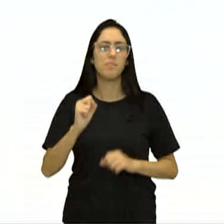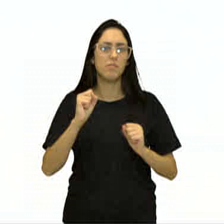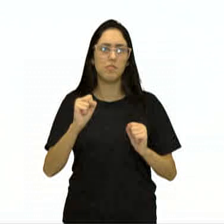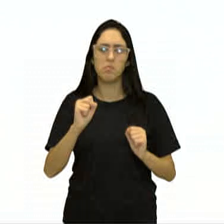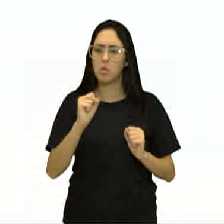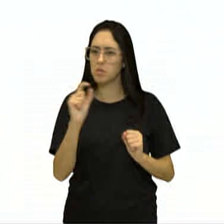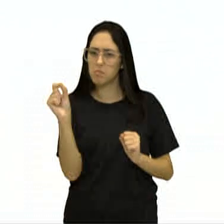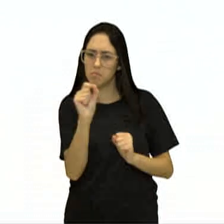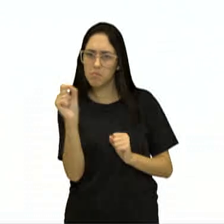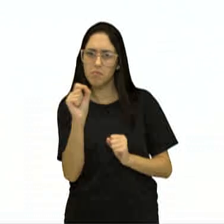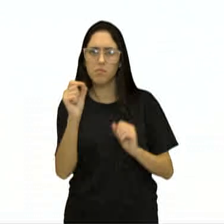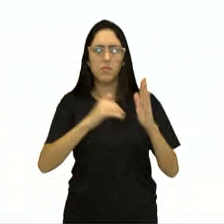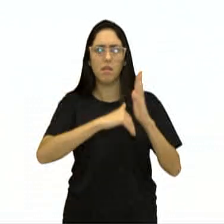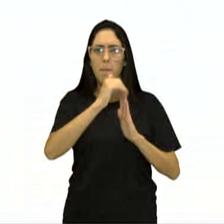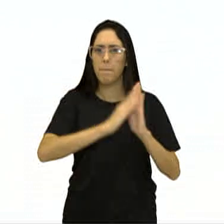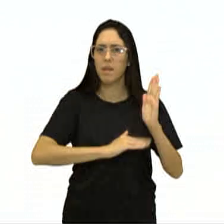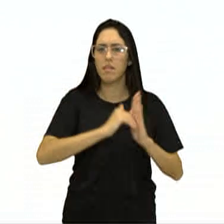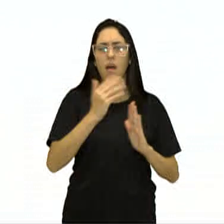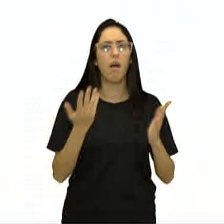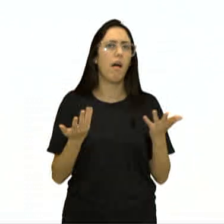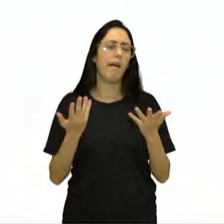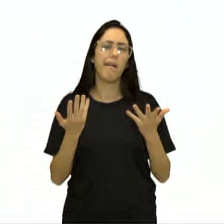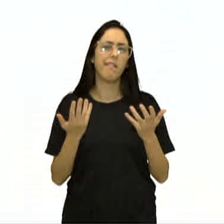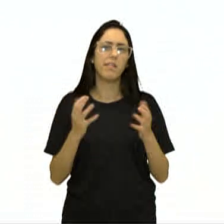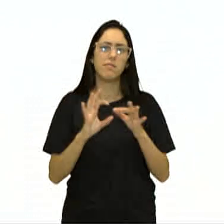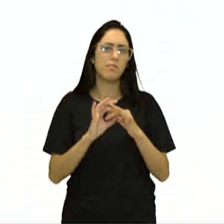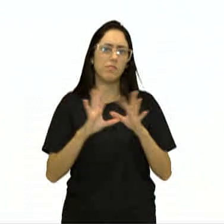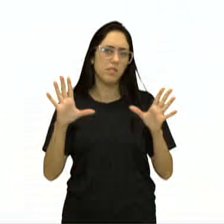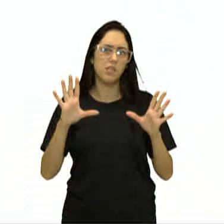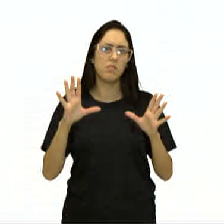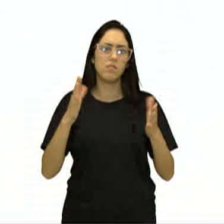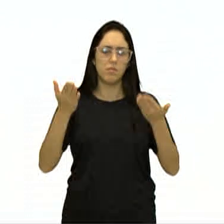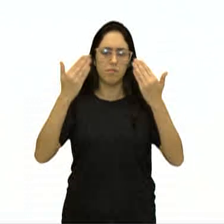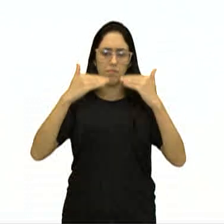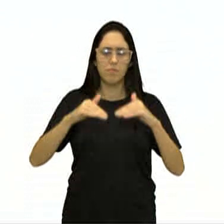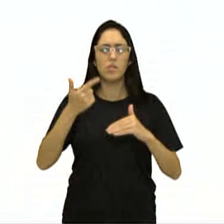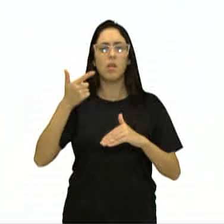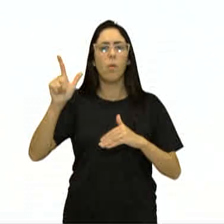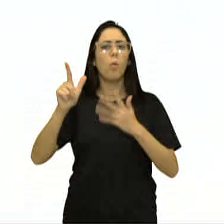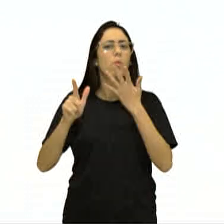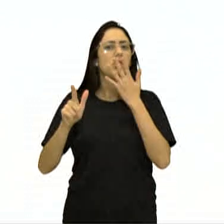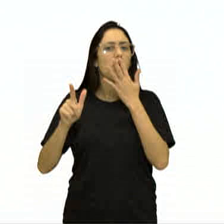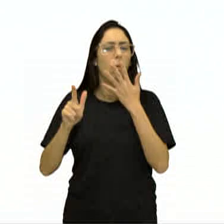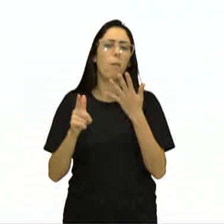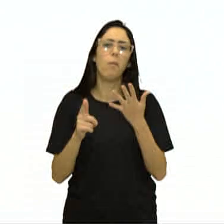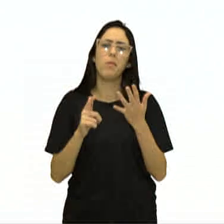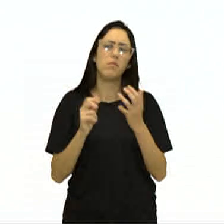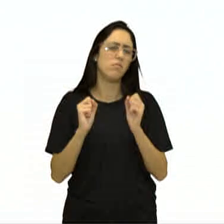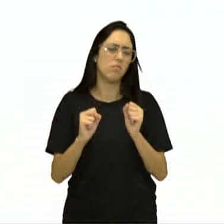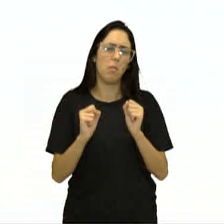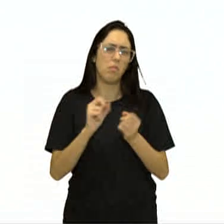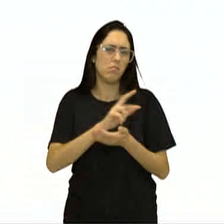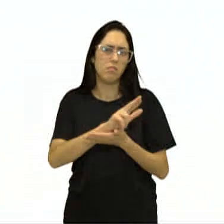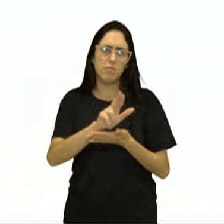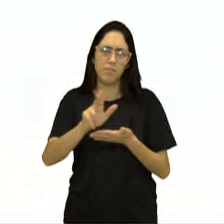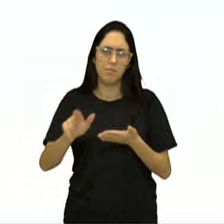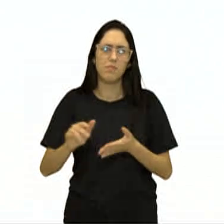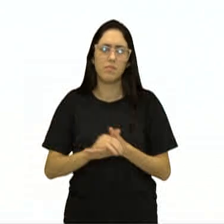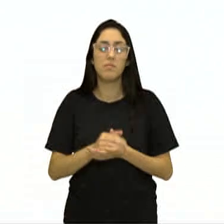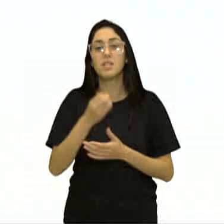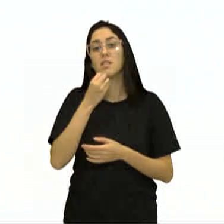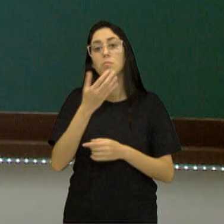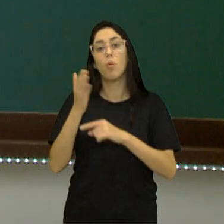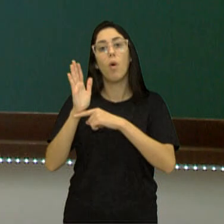pode pintar, né, de azul. Você vai fazer a definição, pode fazer uma pintura nela, exemplo, enfim. Isso